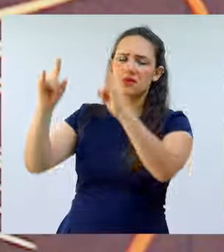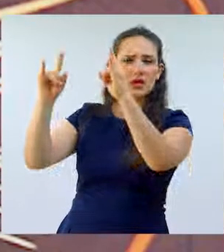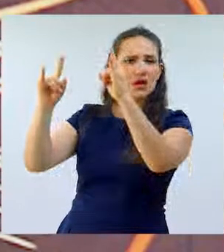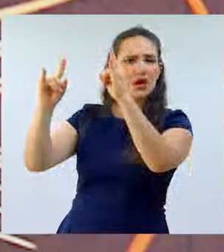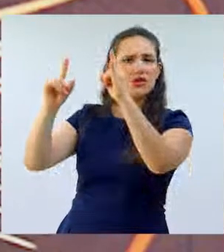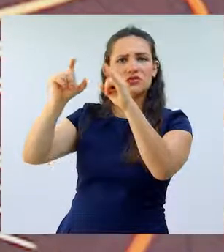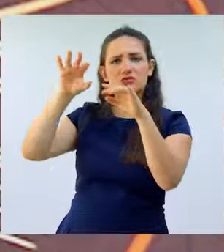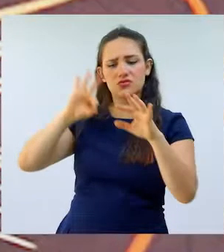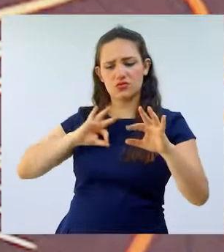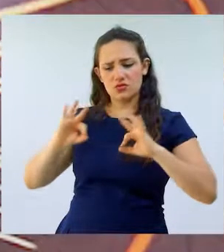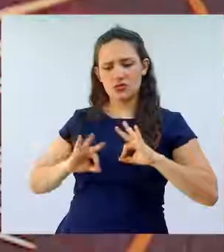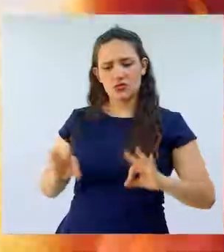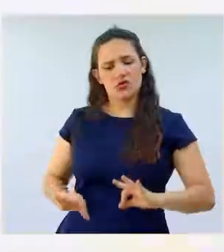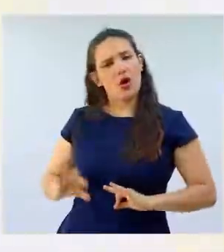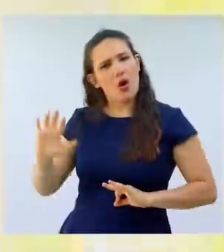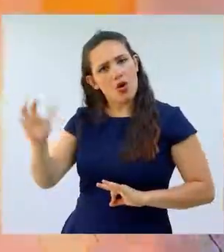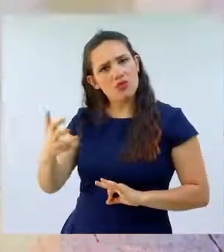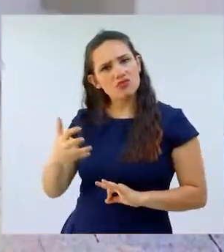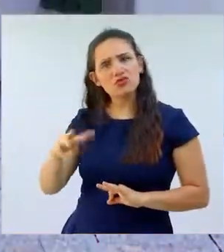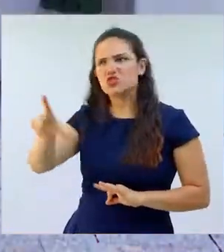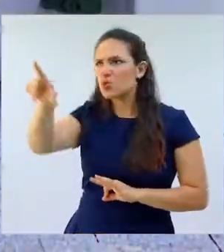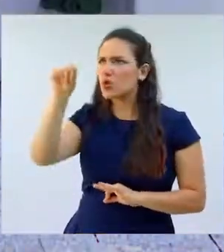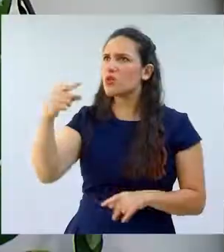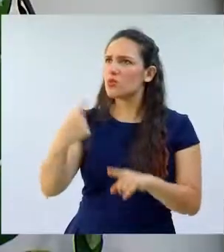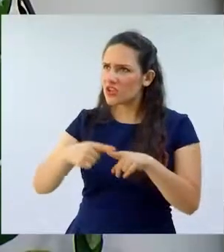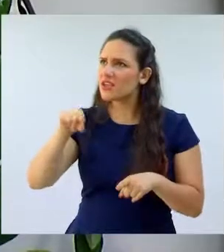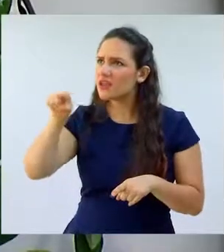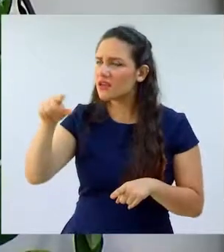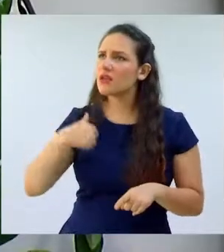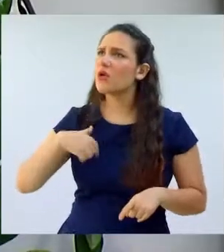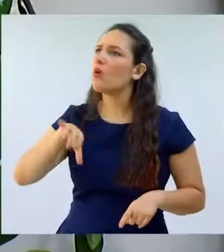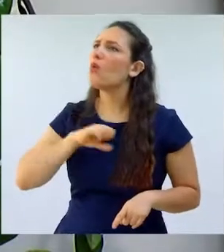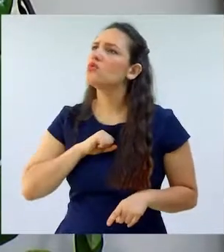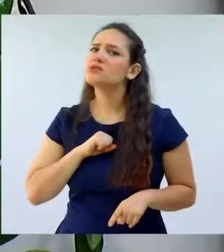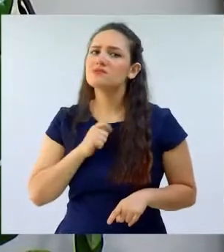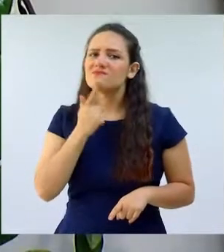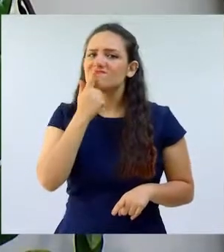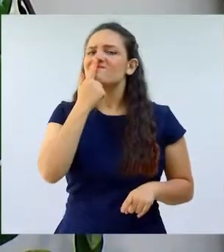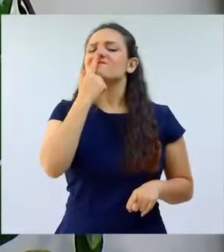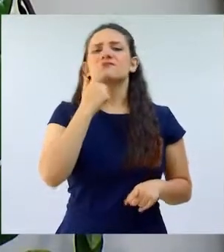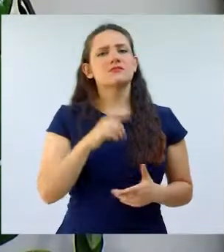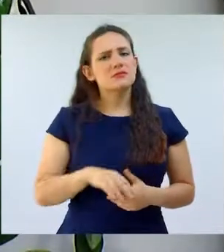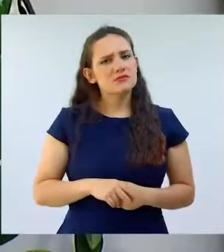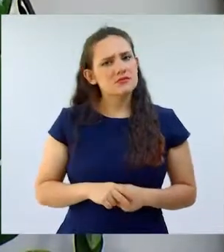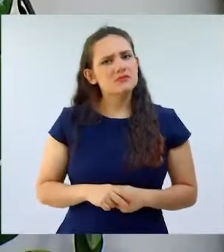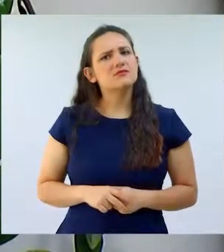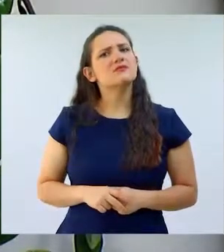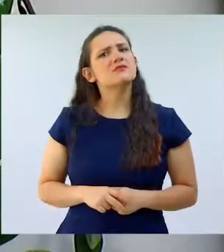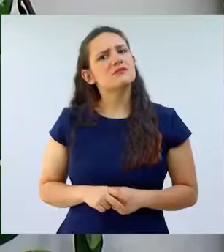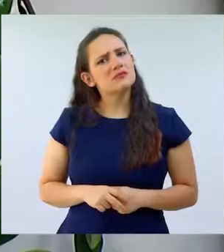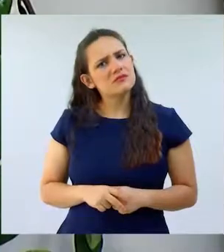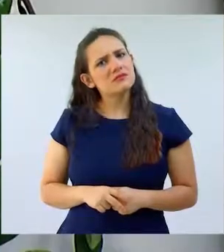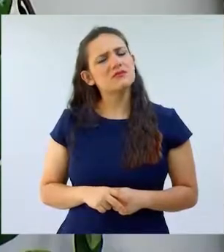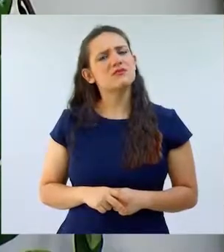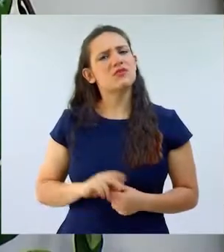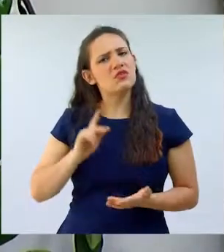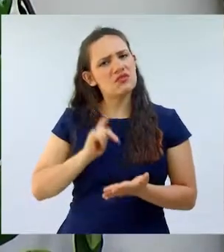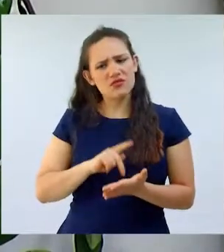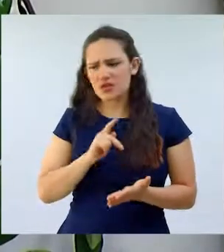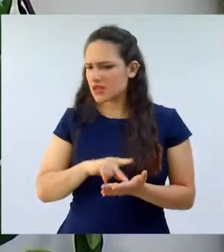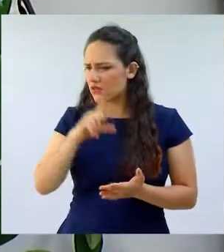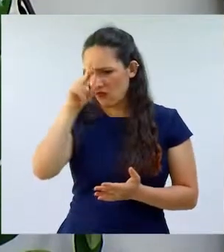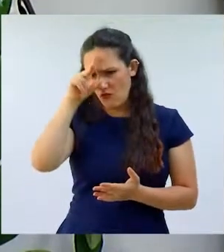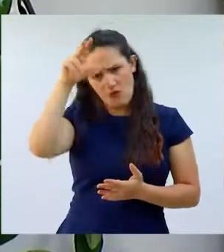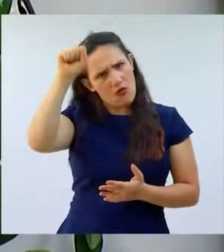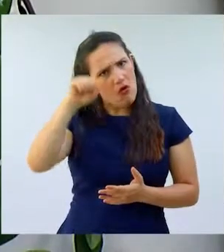para morar no prédio por causa da onça pintada. E vou te falar uma coisa, você falando agora, eu não tinha nem noção que fazia tanto tempo que tinha apagado, porque é tão